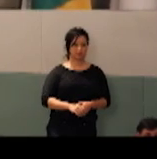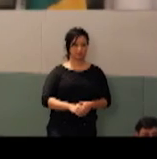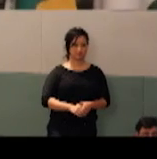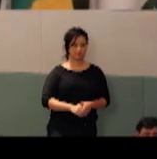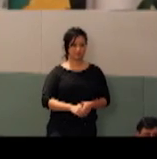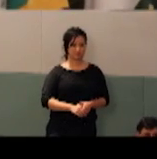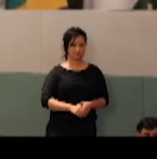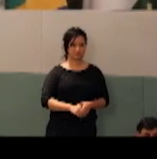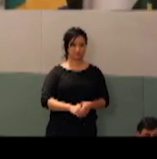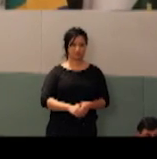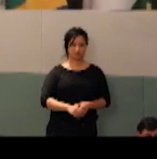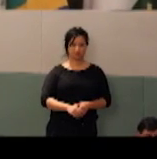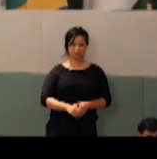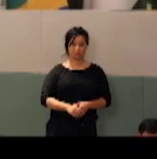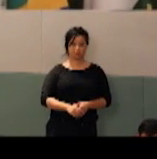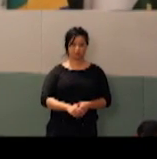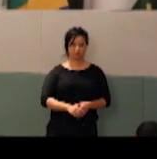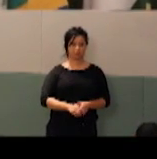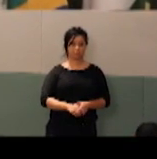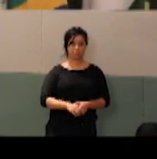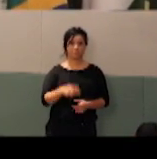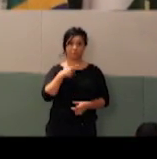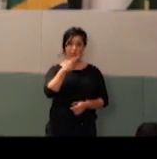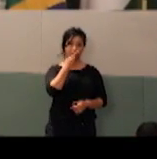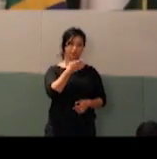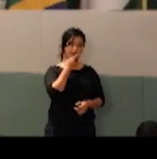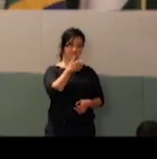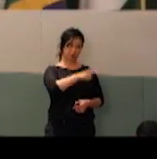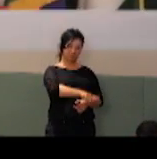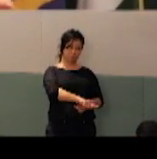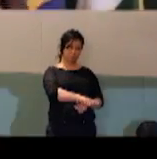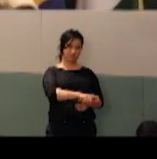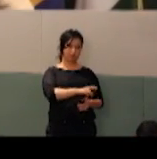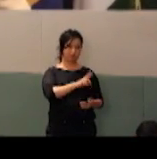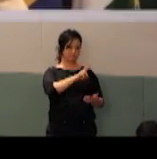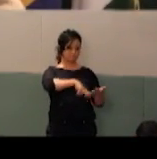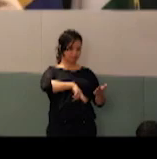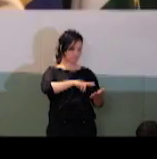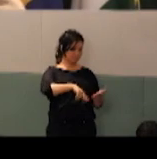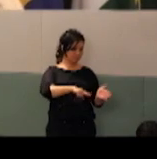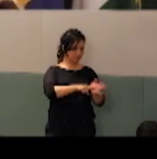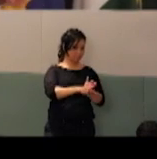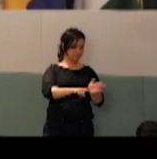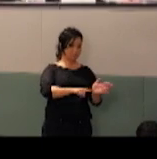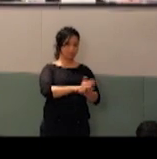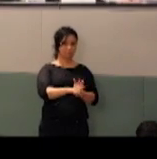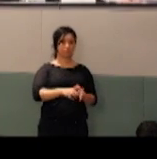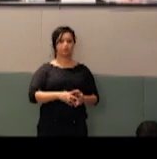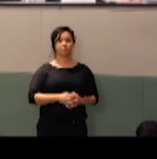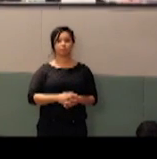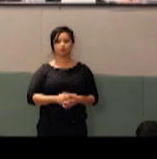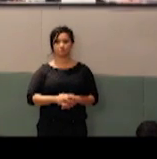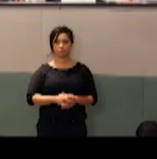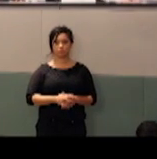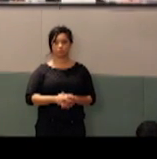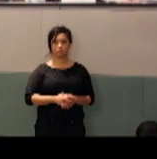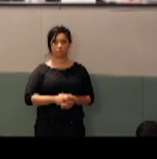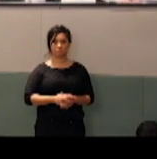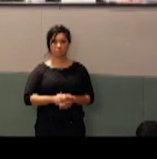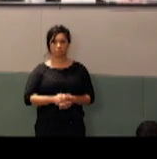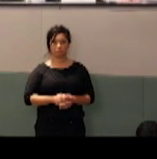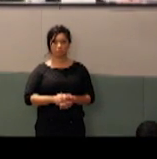vou repetir para que o candidato não se confunda em toda a sua abrangência. O próximo